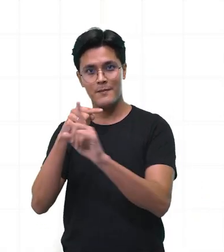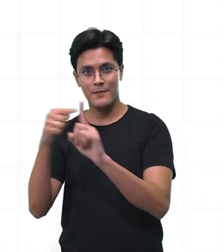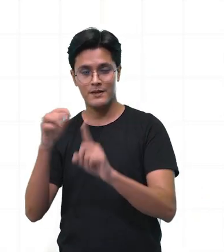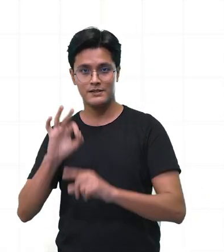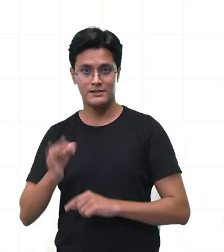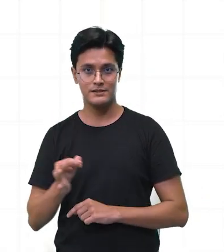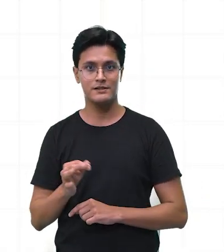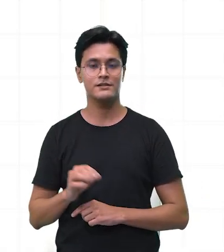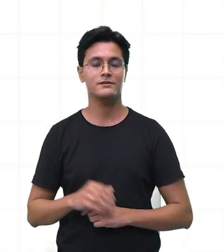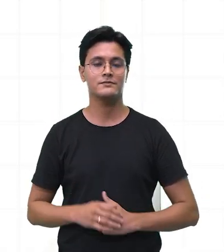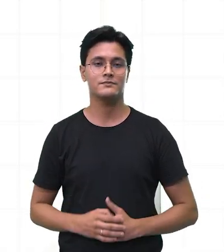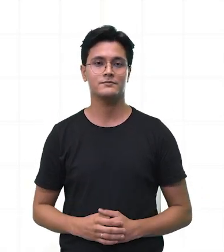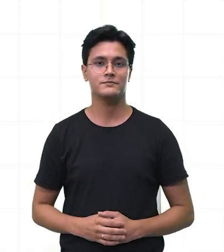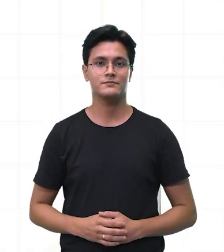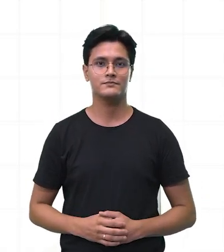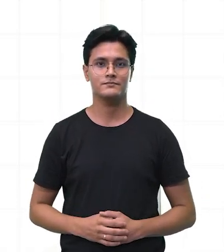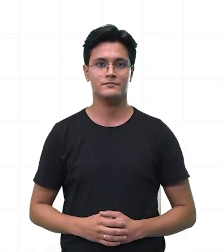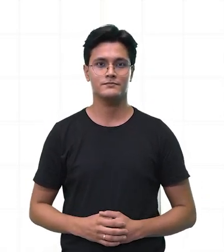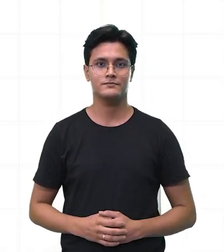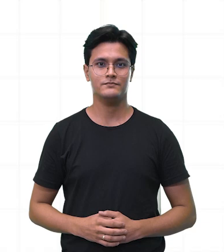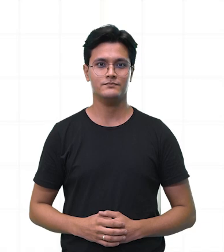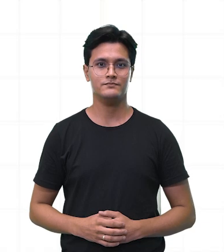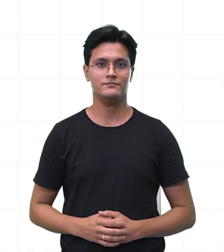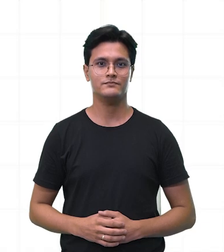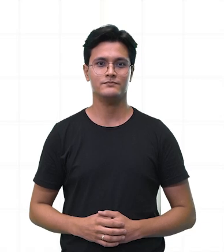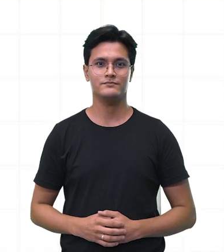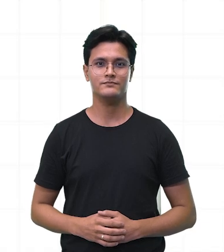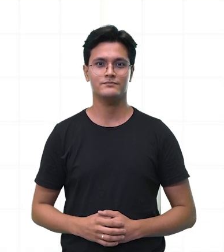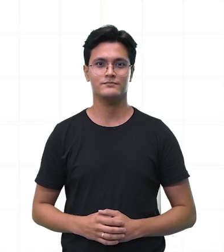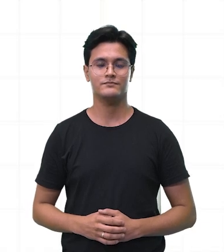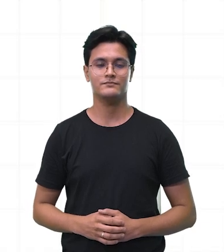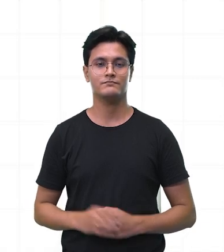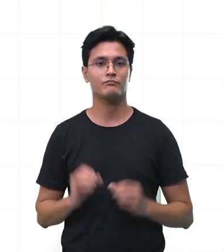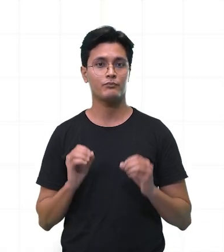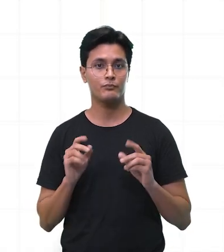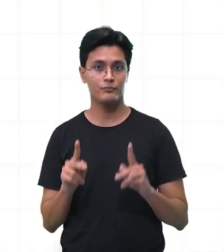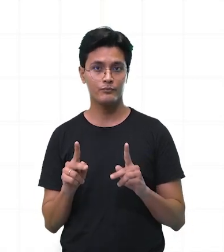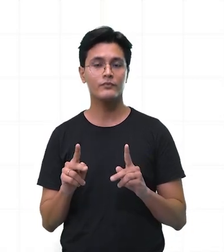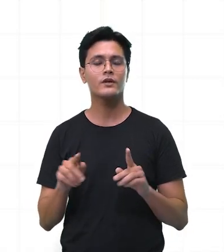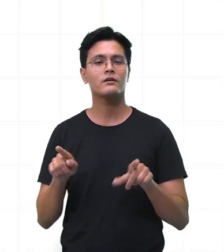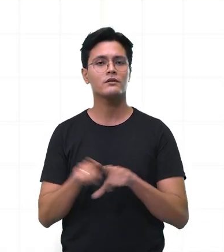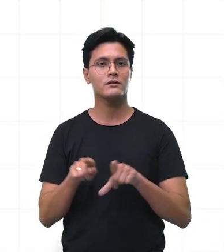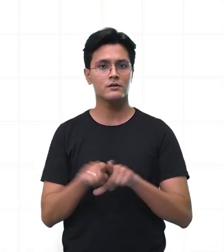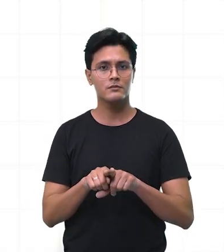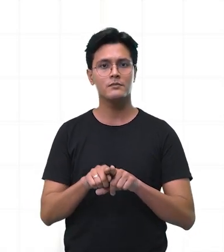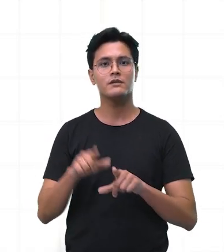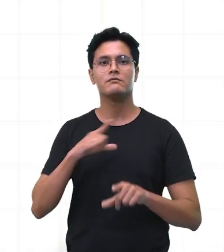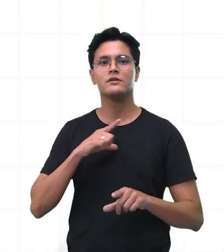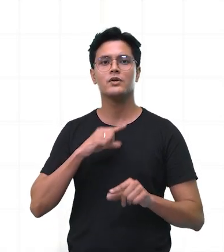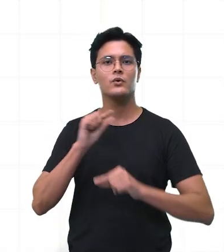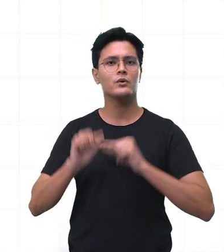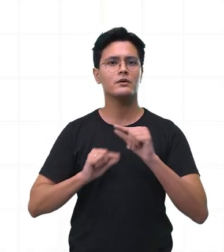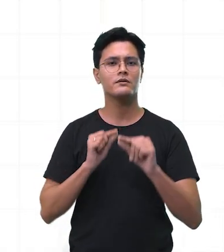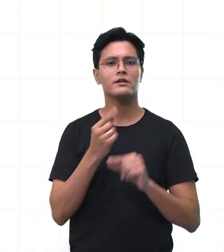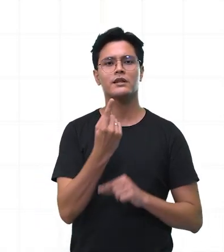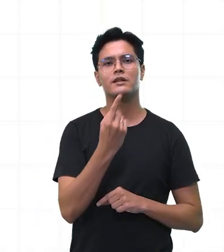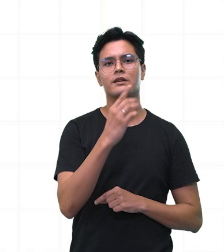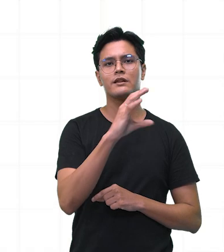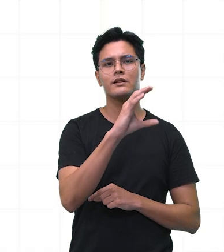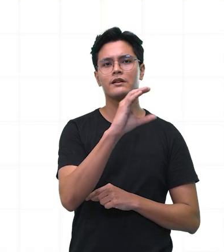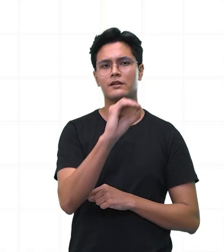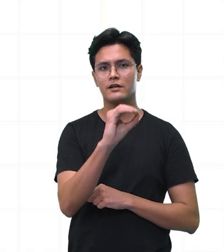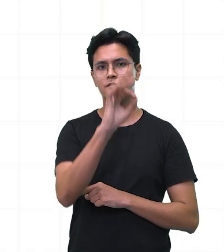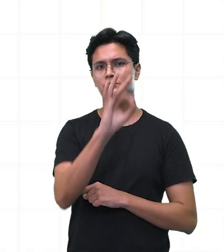tá? Divide e depois divide novamente por 2. Ok? Temos também 10%. Por que